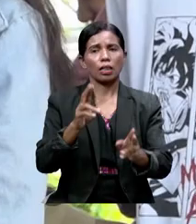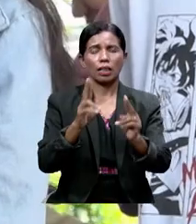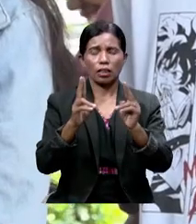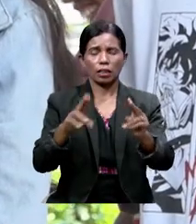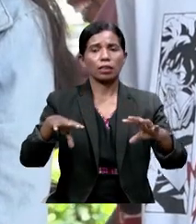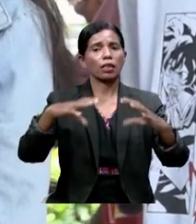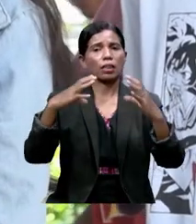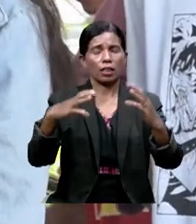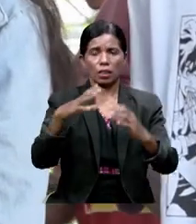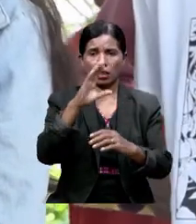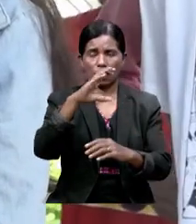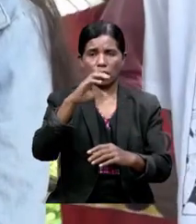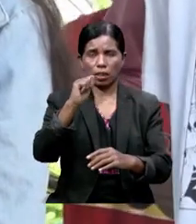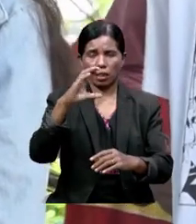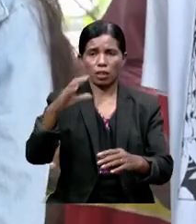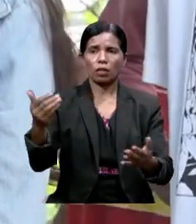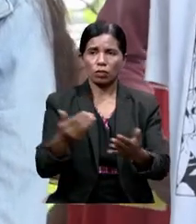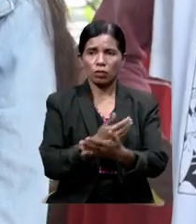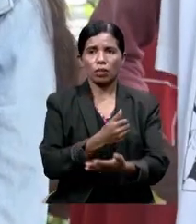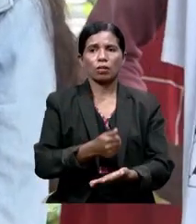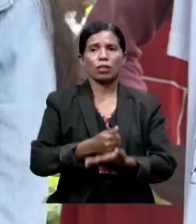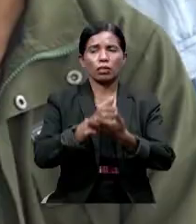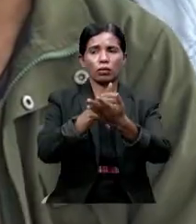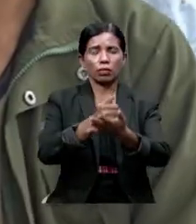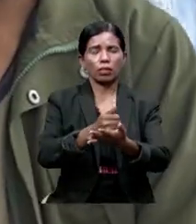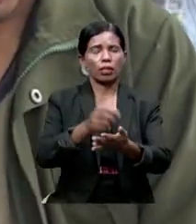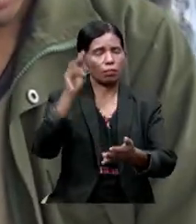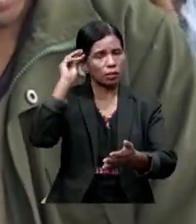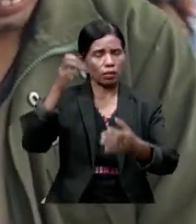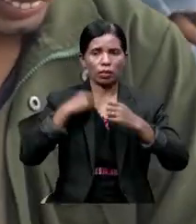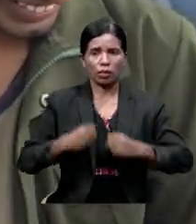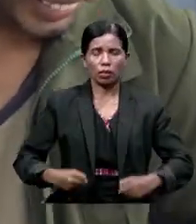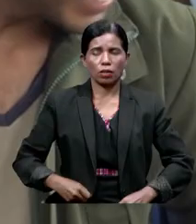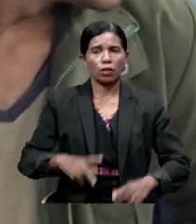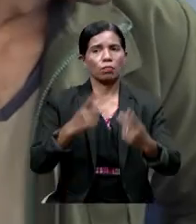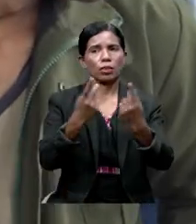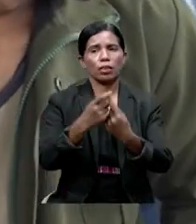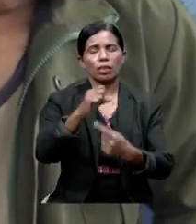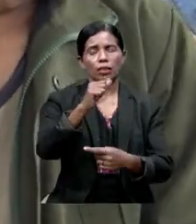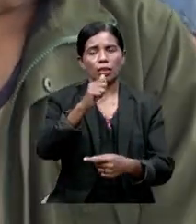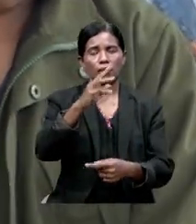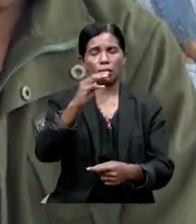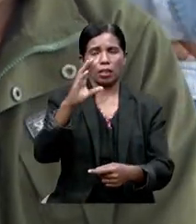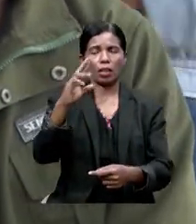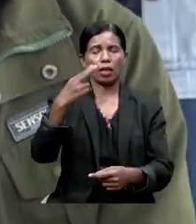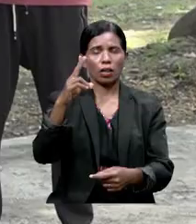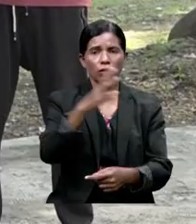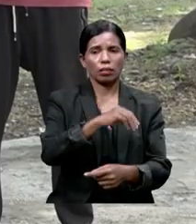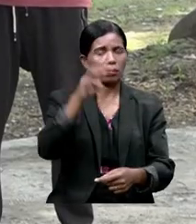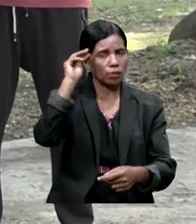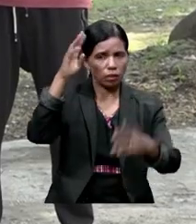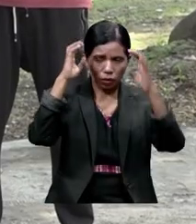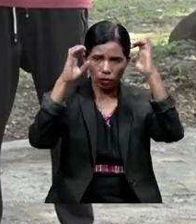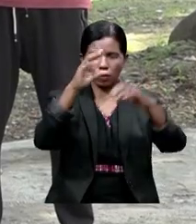comissário Fonkak, nune bela atende caso ministra Saúde ou companhia Salimago, nomos caso ministra